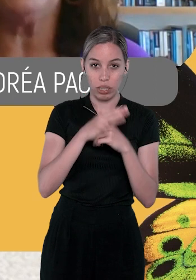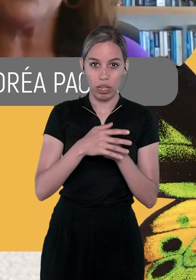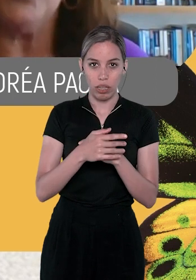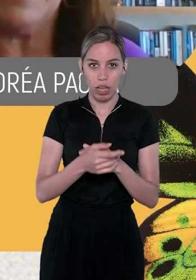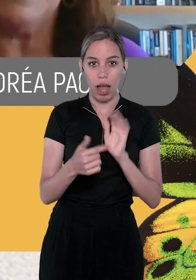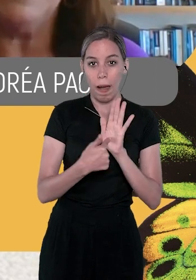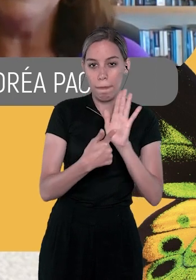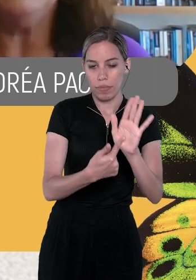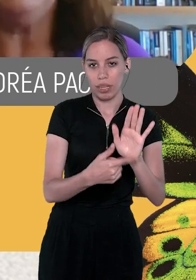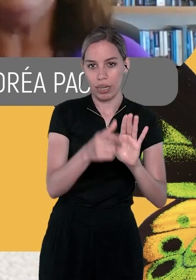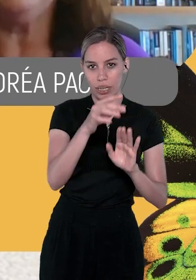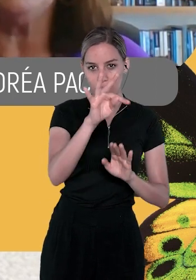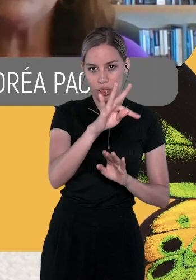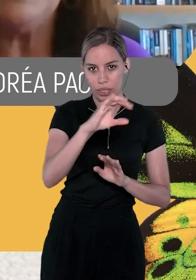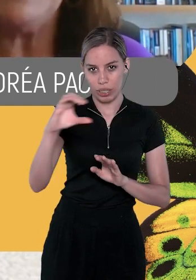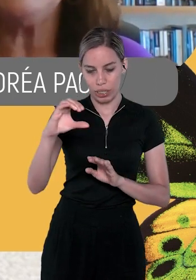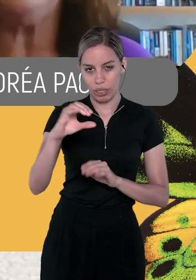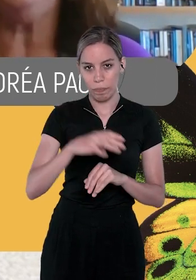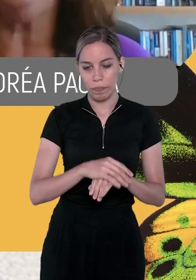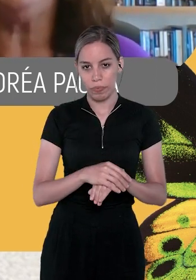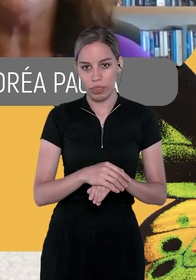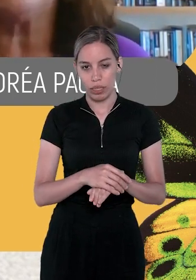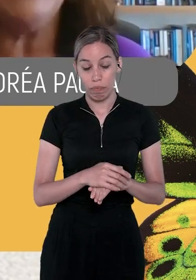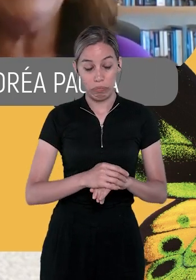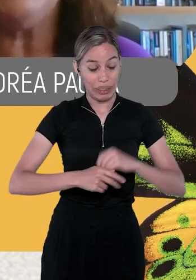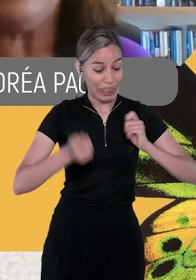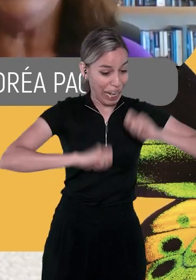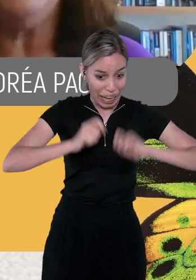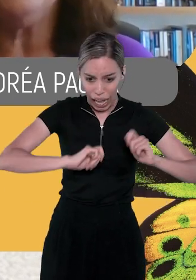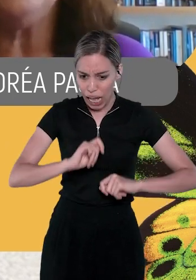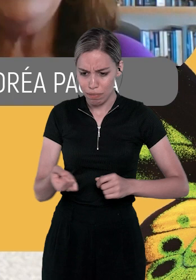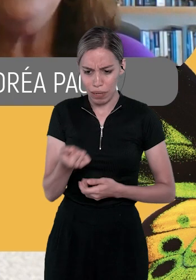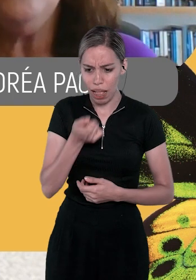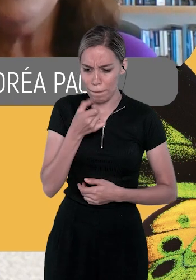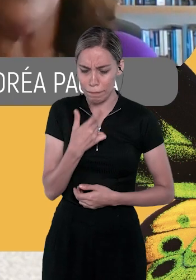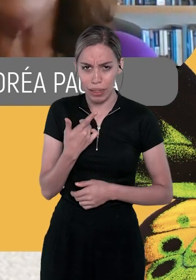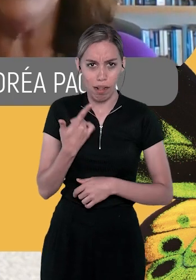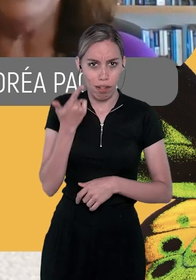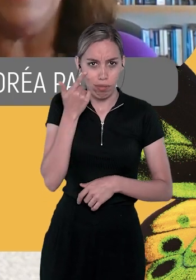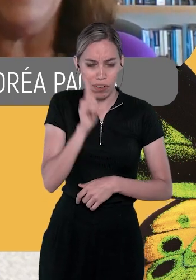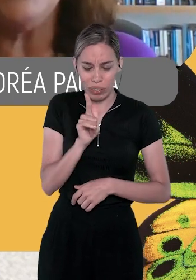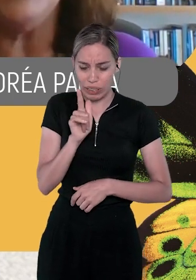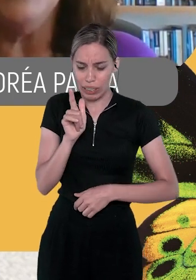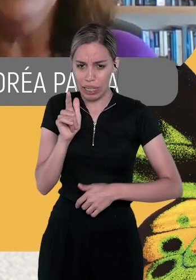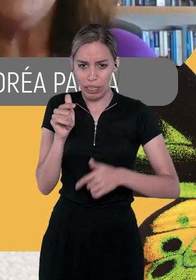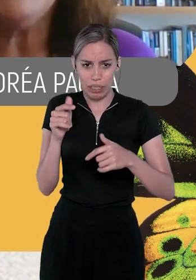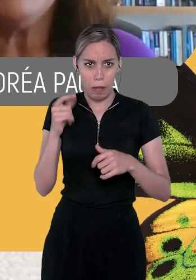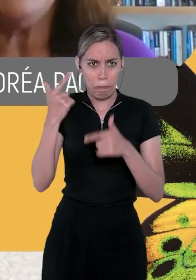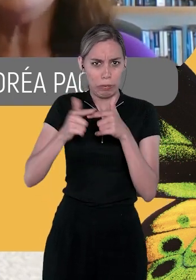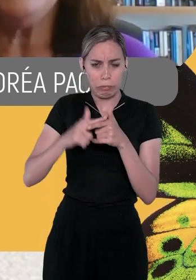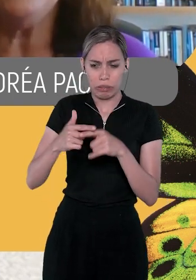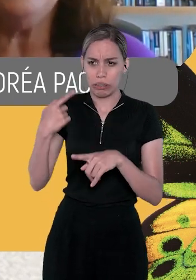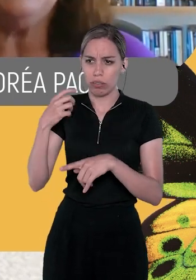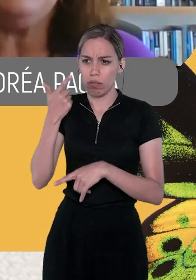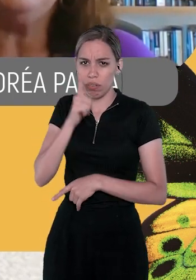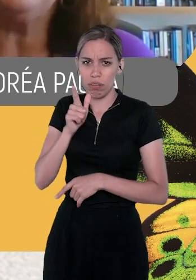TCC surta e toma antidepressivo e não consegue lidar com nenhuma contrariedade, porque